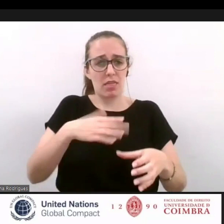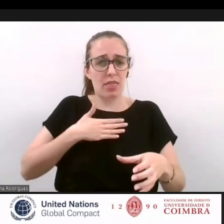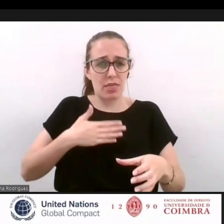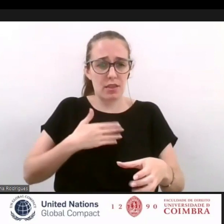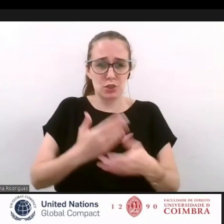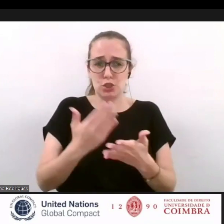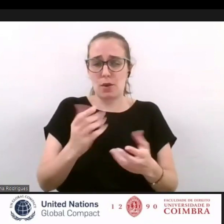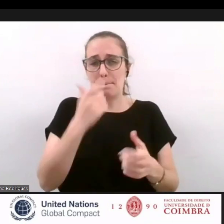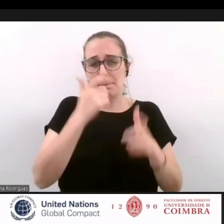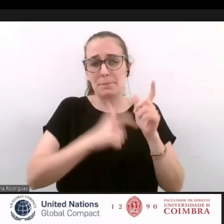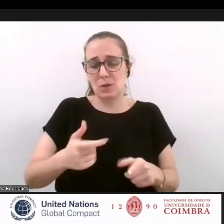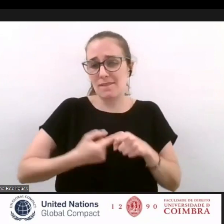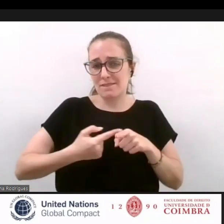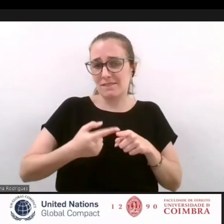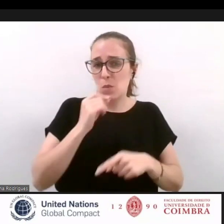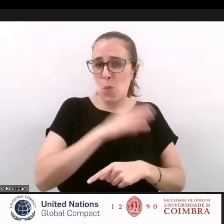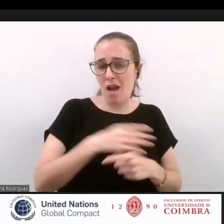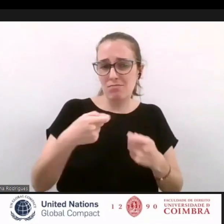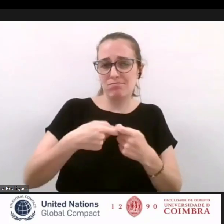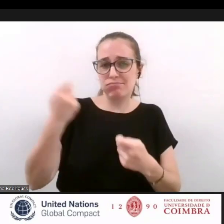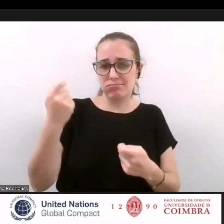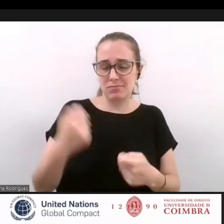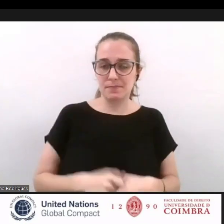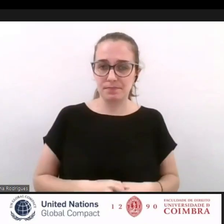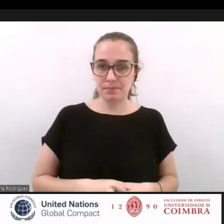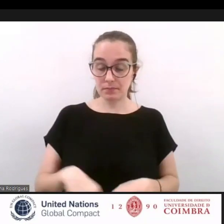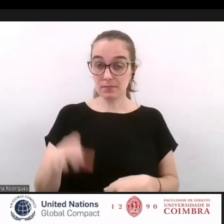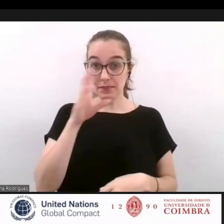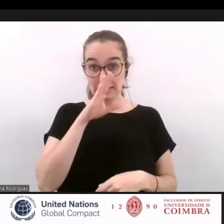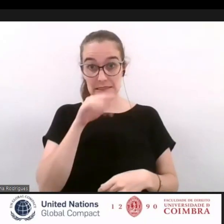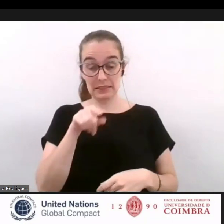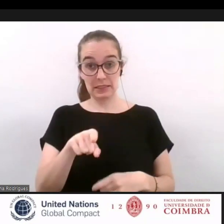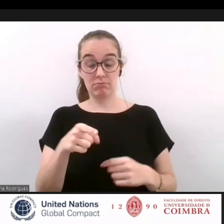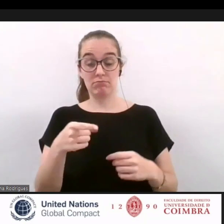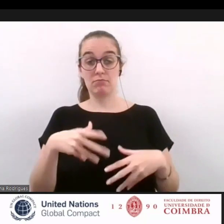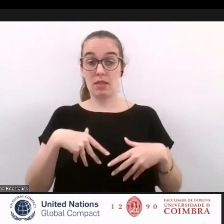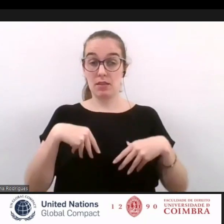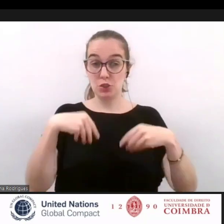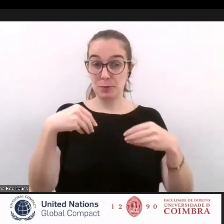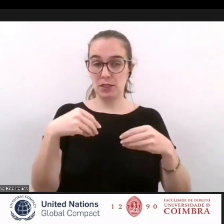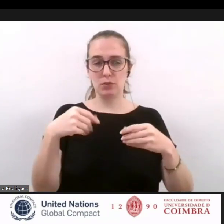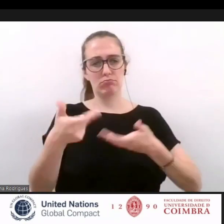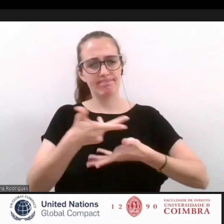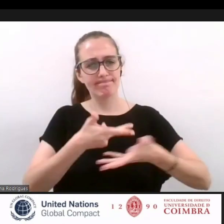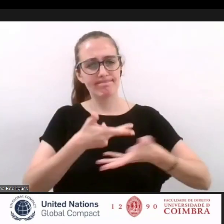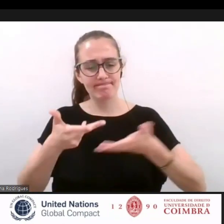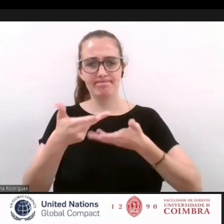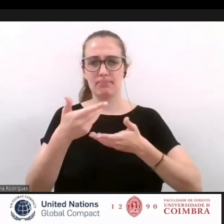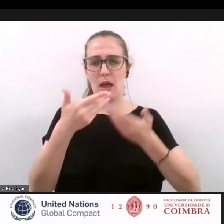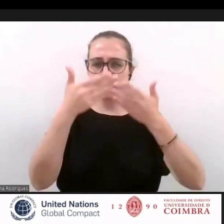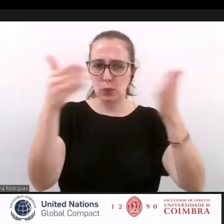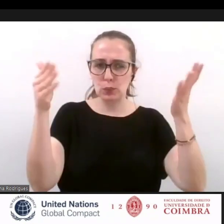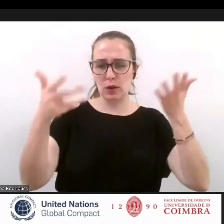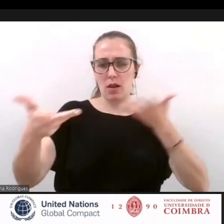pessoas. No âmbito deste espírito de diálogo e abertura, também nos parece fundamental a cooperação entre os diferentes